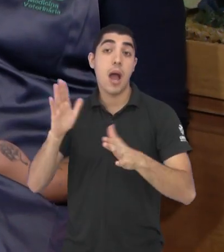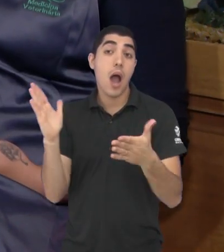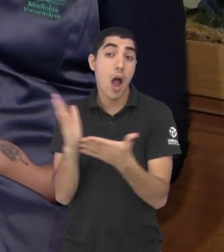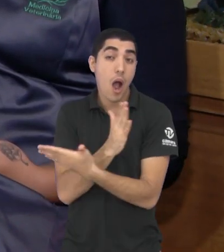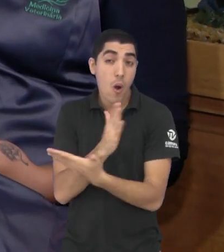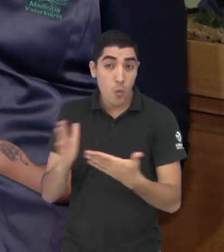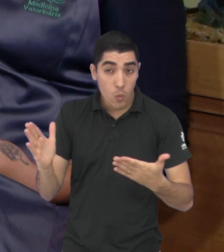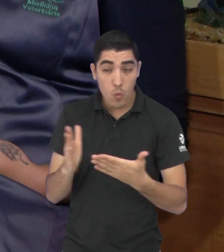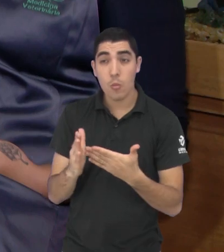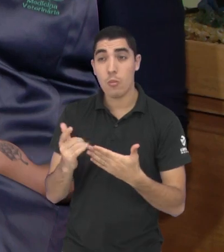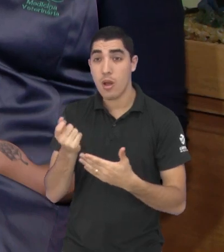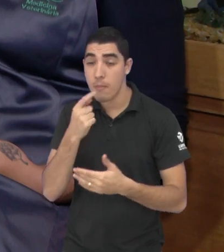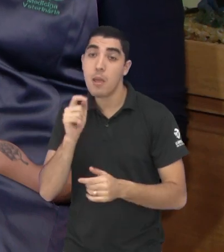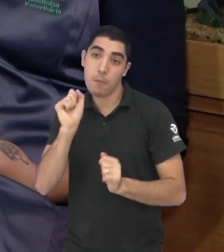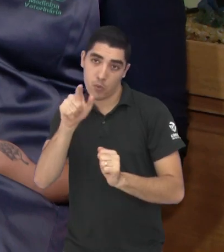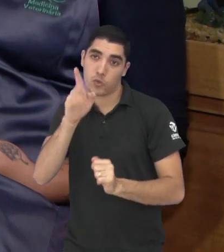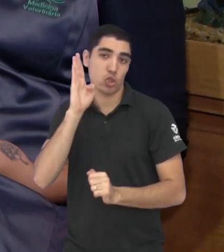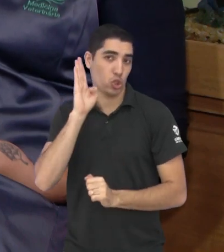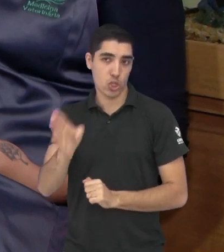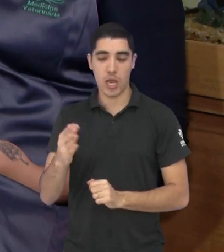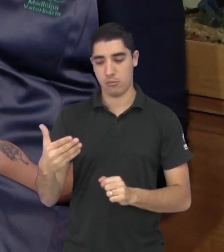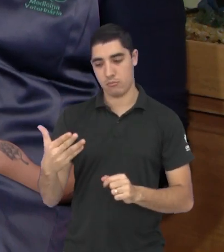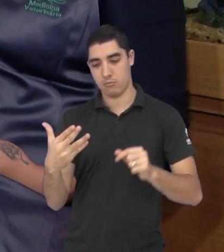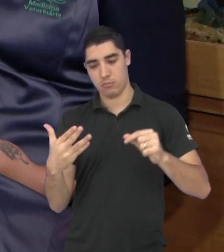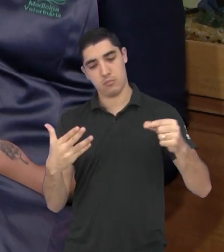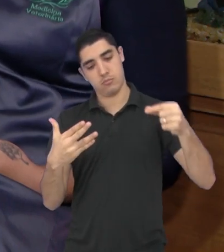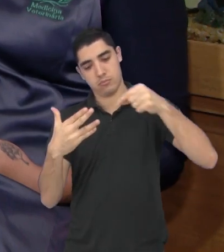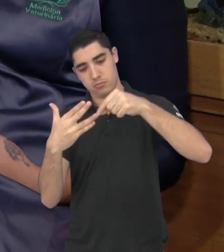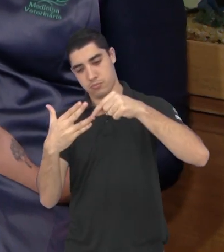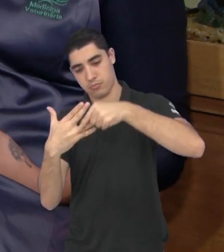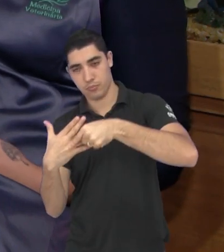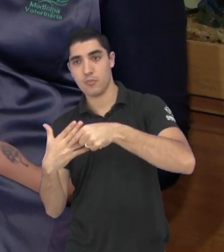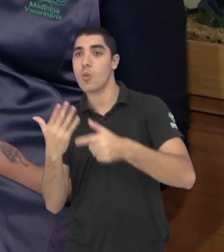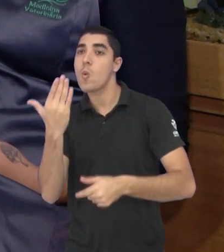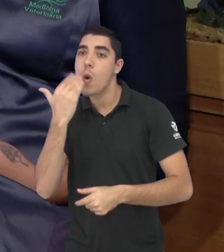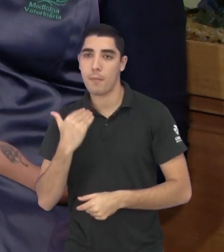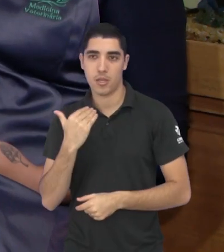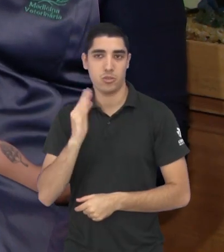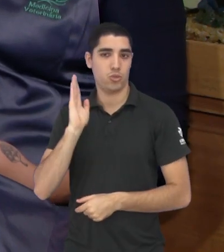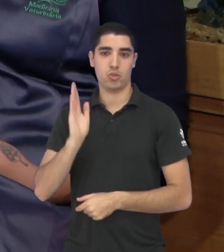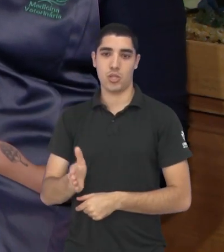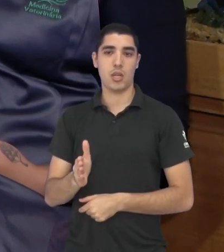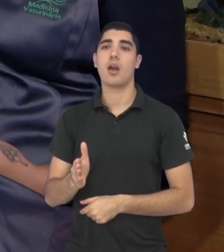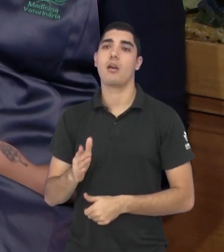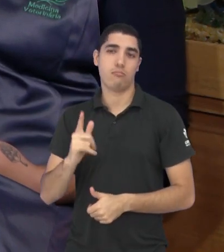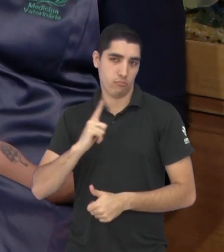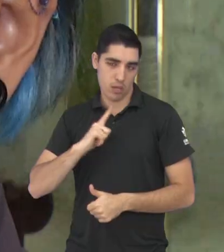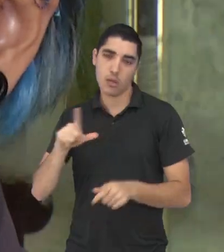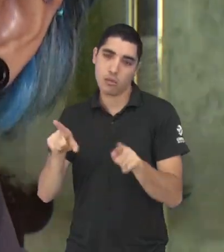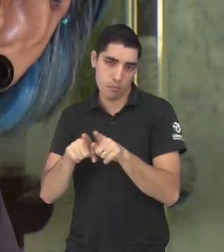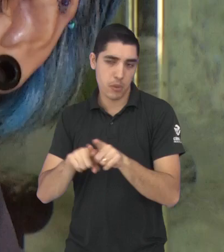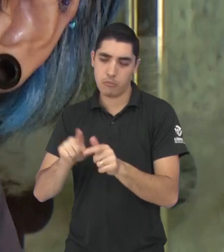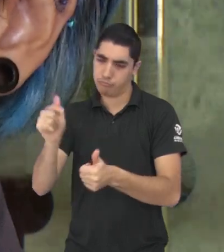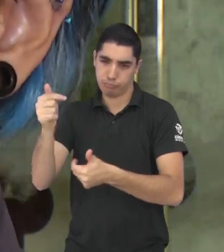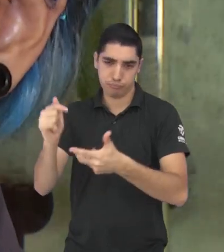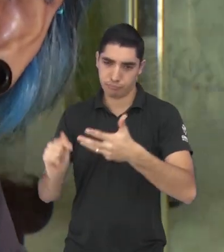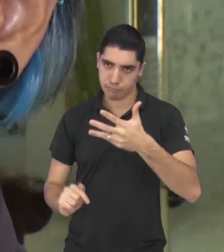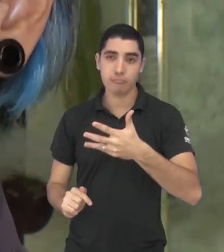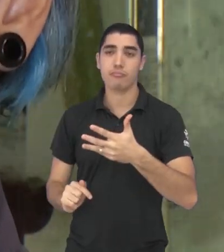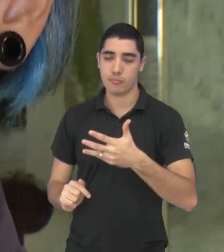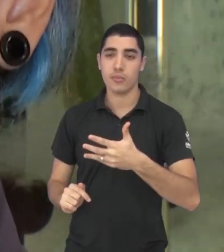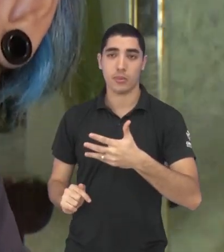Mas agora, algumas medicações podem sim ser injetadas também. Olha só. E aí tem injetáveis no